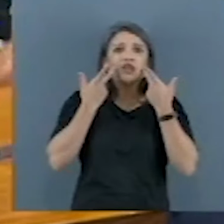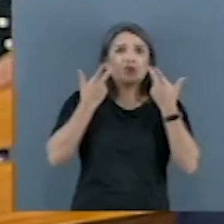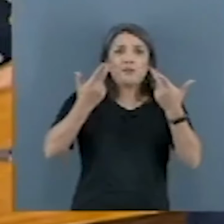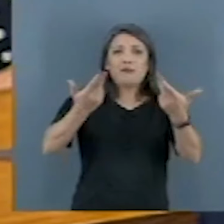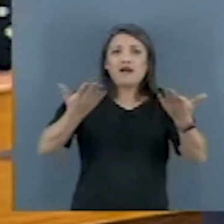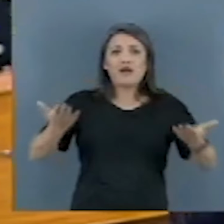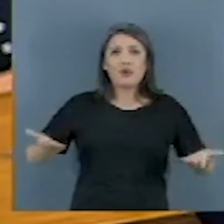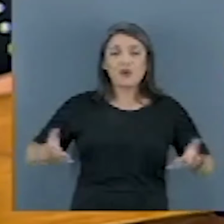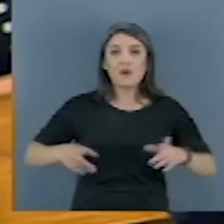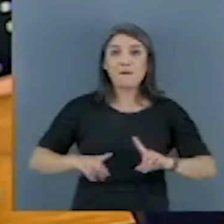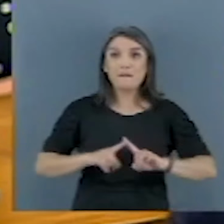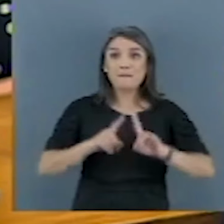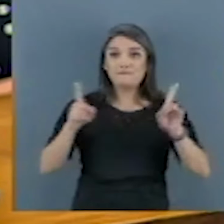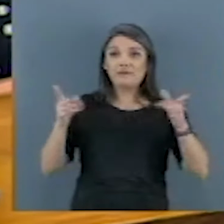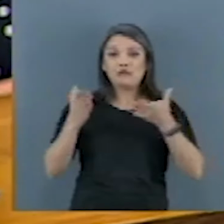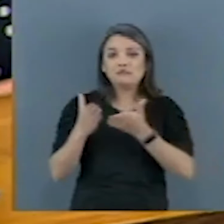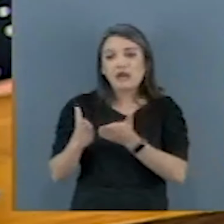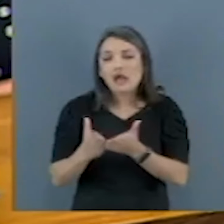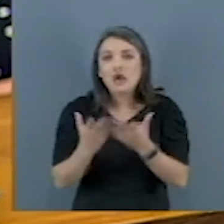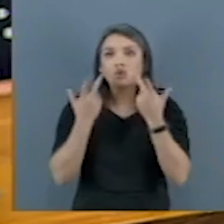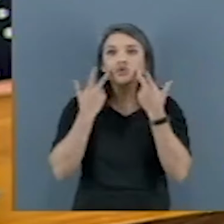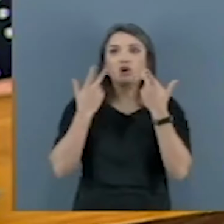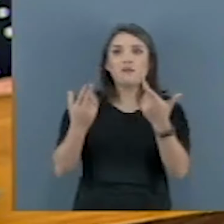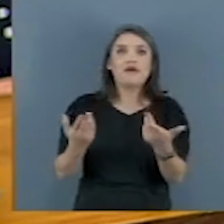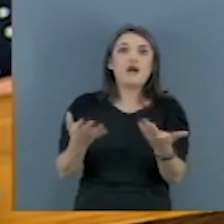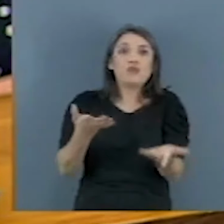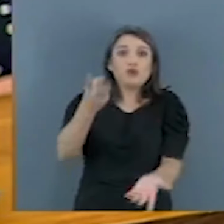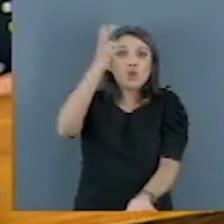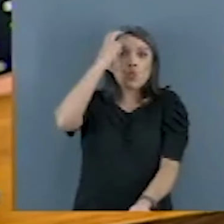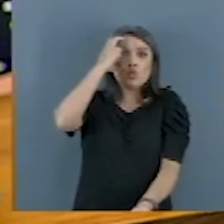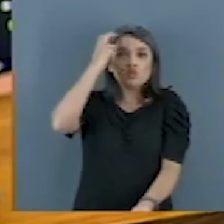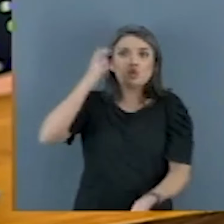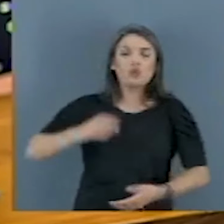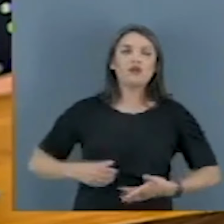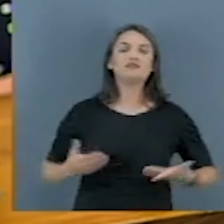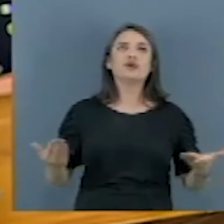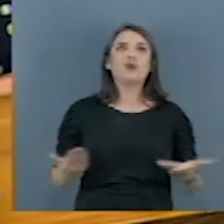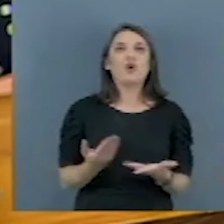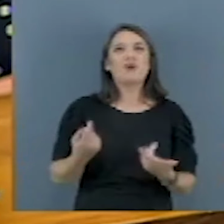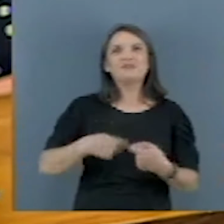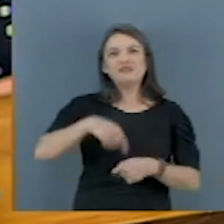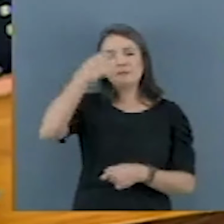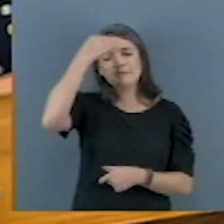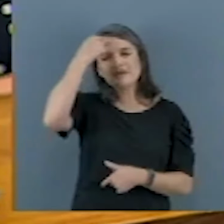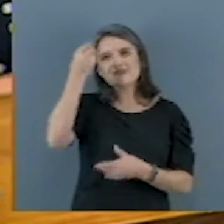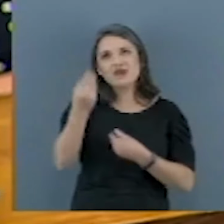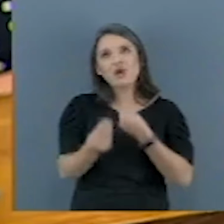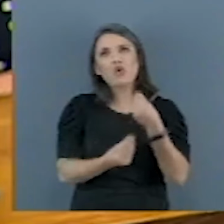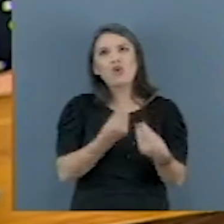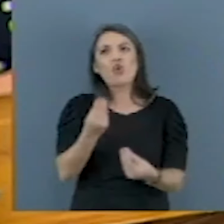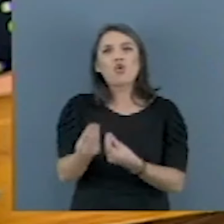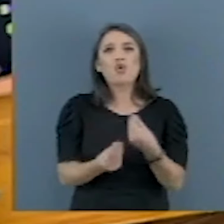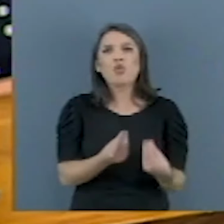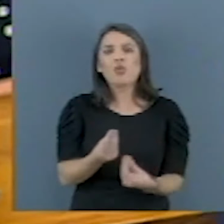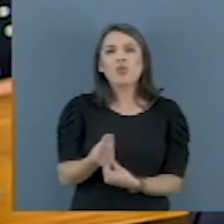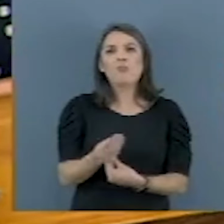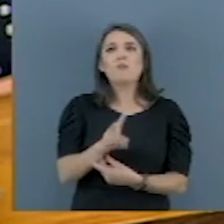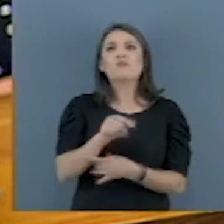transporte. Até mudar isso, vamos levar tempo. Pensar numa possibilidade de construir